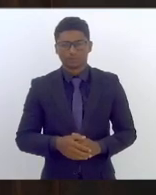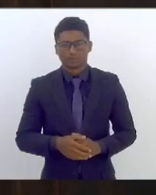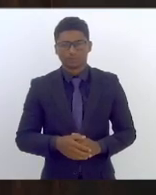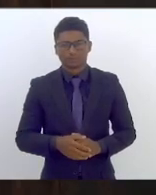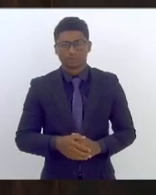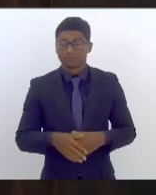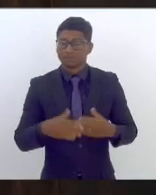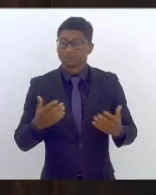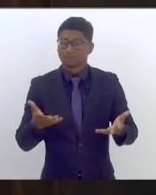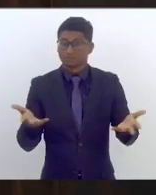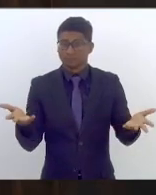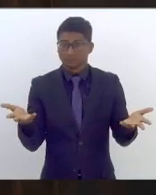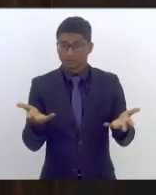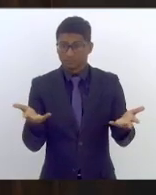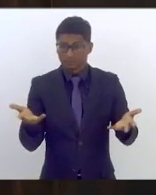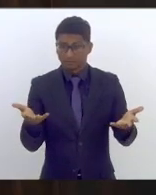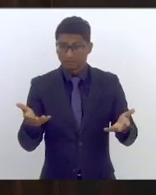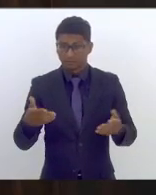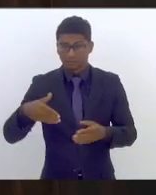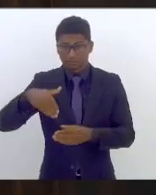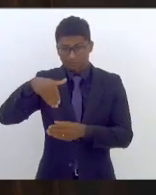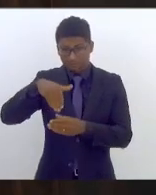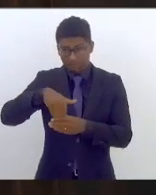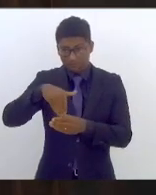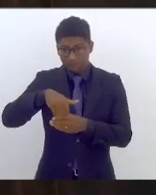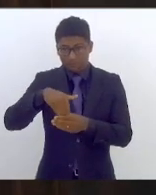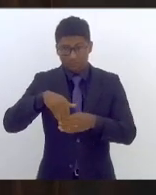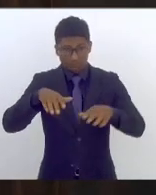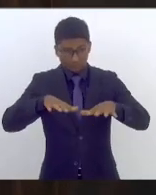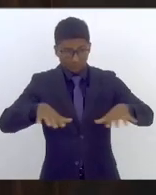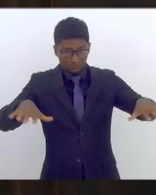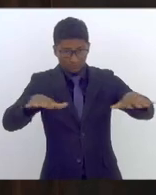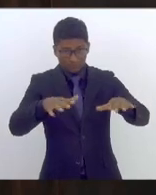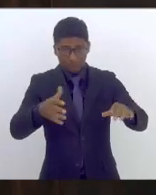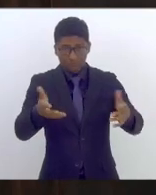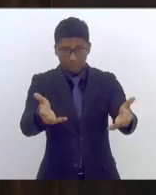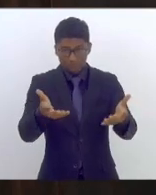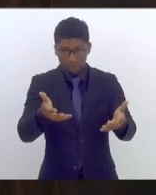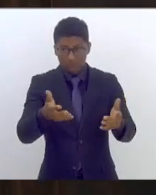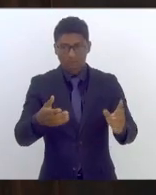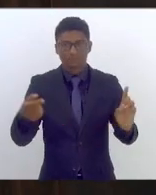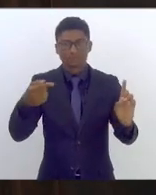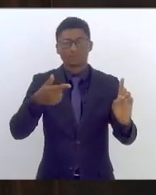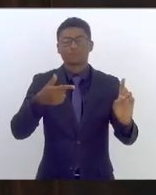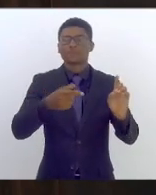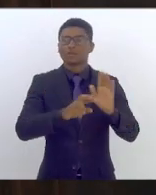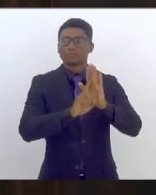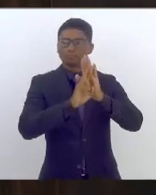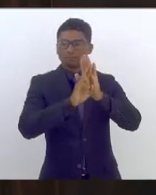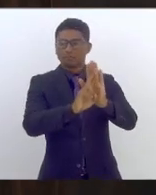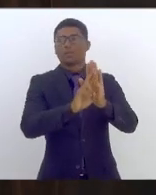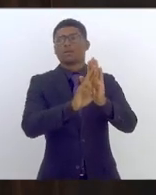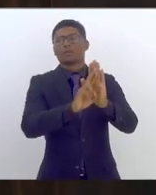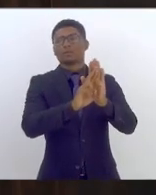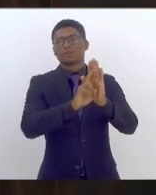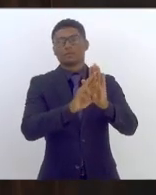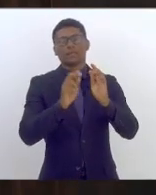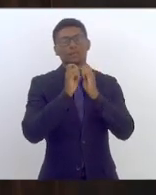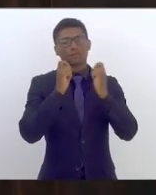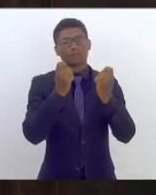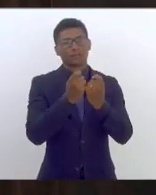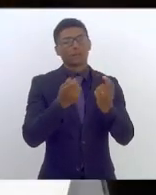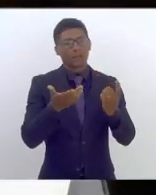agora nas urnas na eleição porque a classe quer a Claudia Henrique para nos representar na nossa Associação